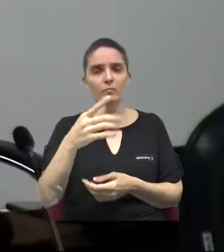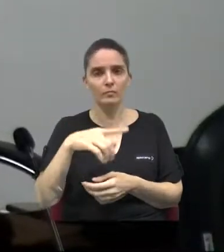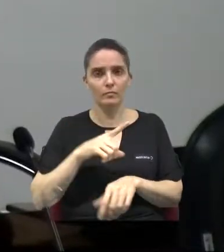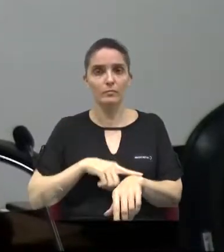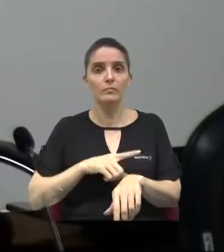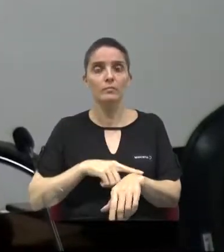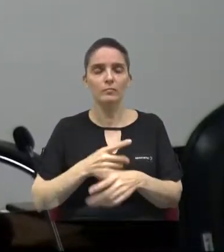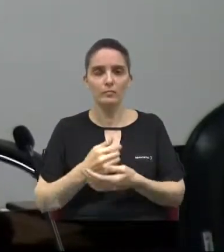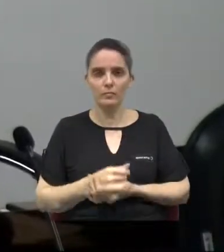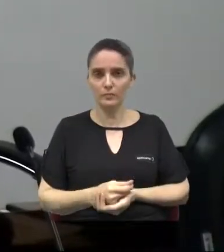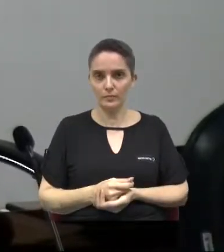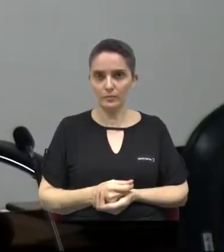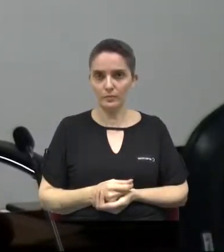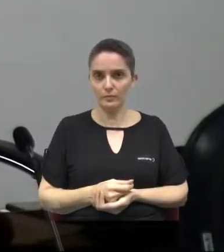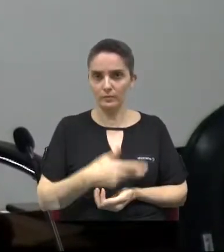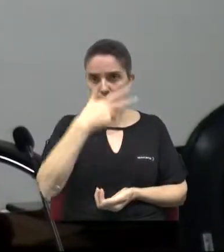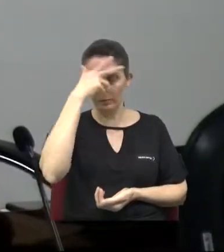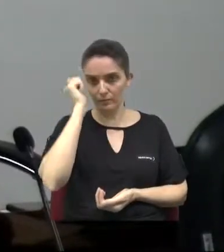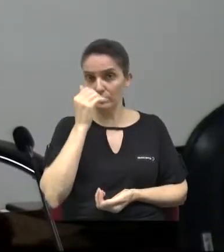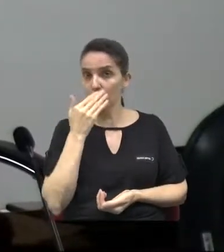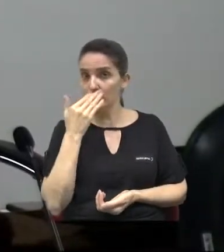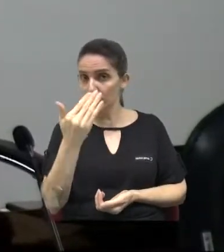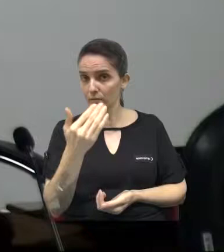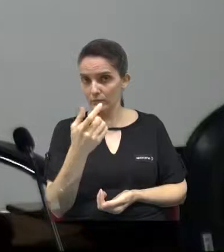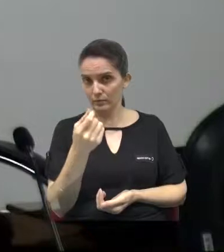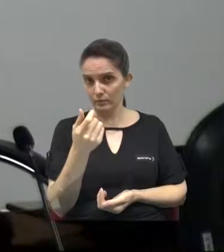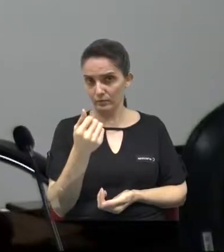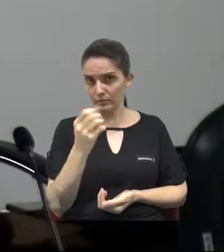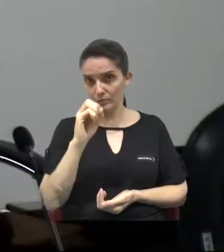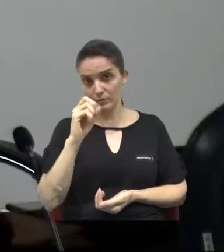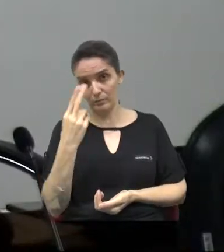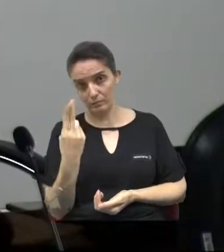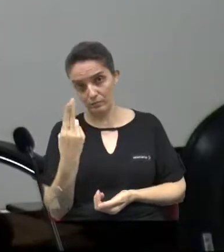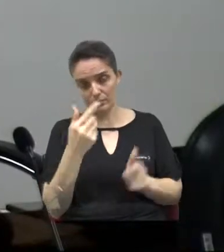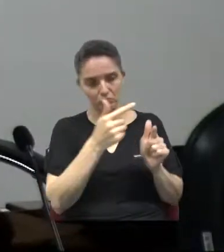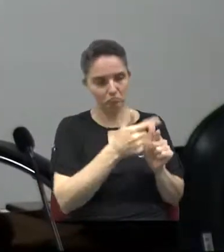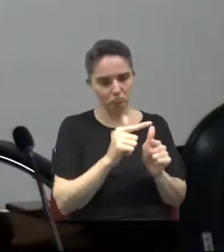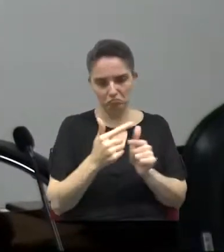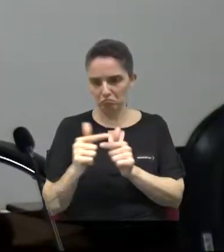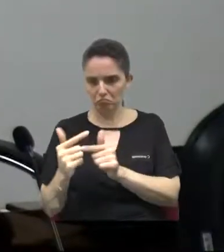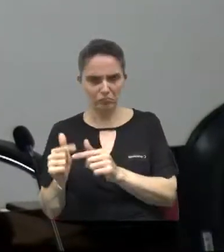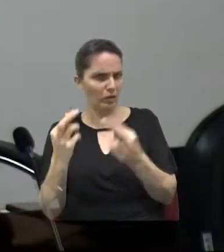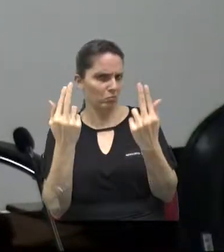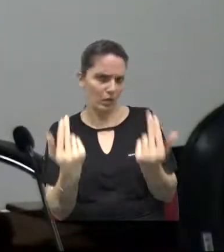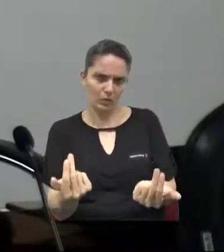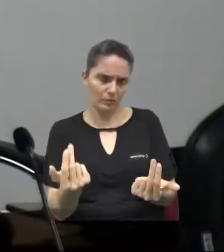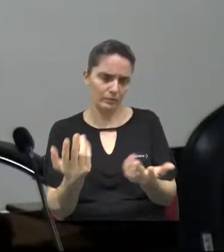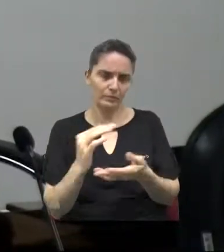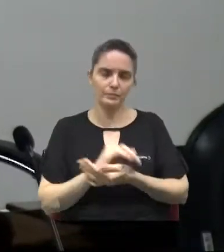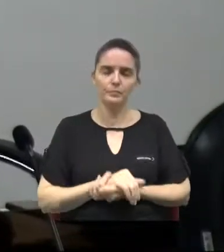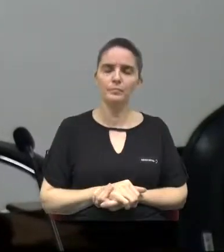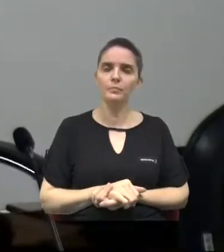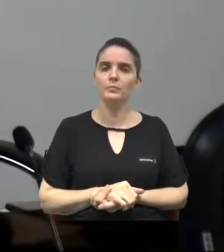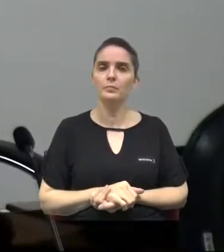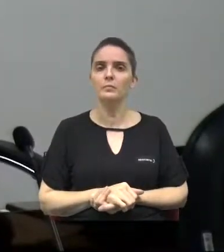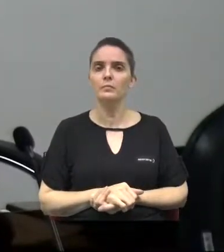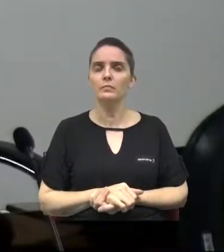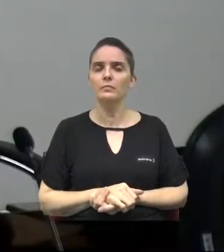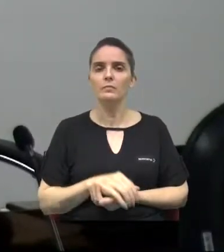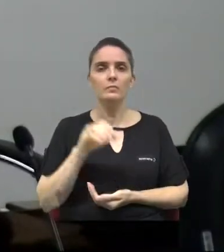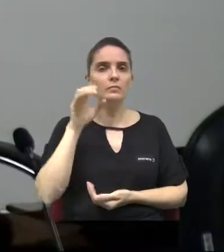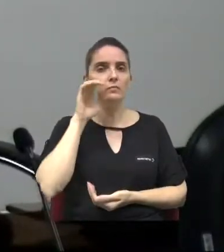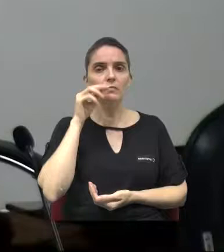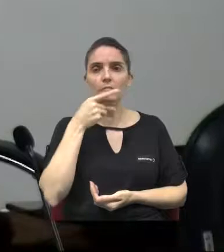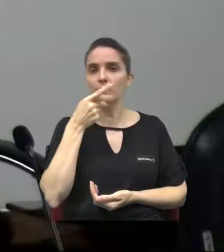quando a prefeitura empresta dinheiro ou ela financia, que é a mesma coisa, eu queria dizer o seguinte,